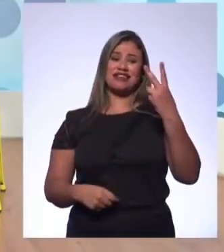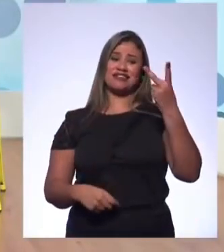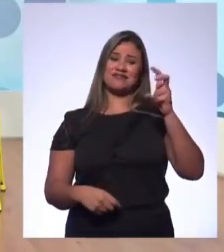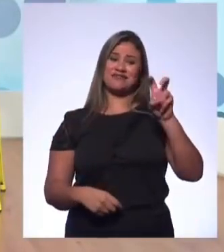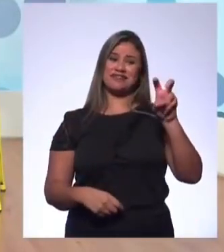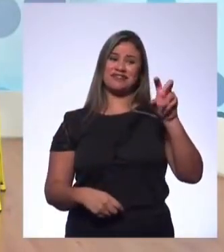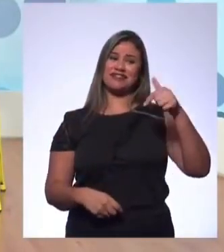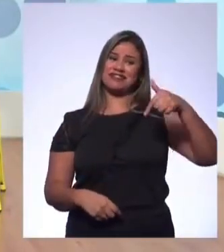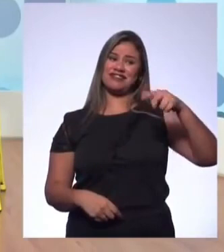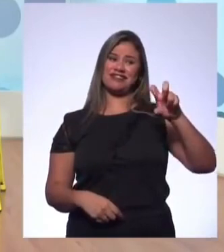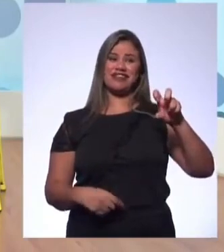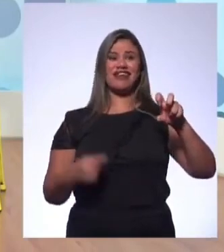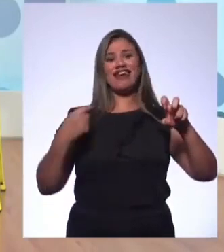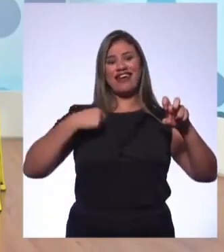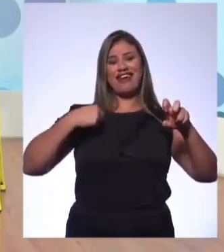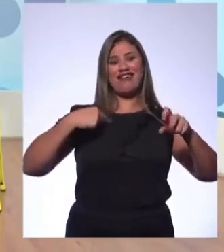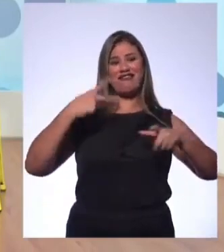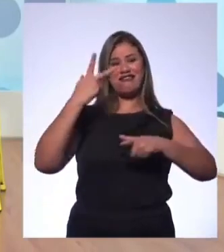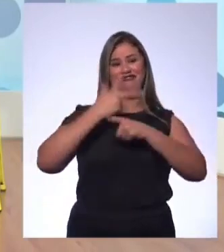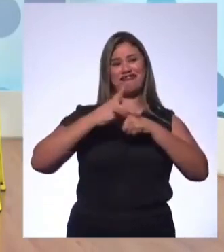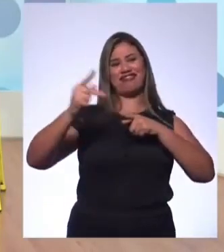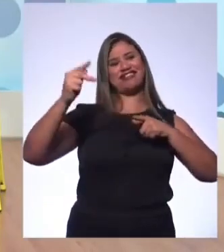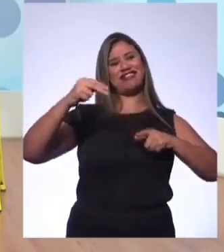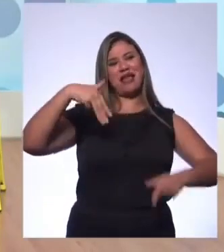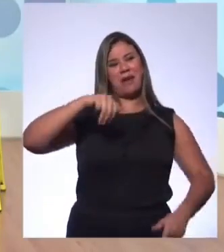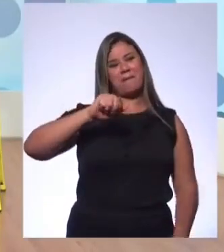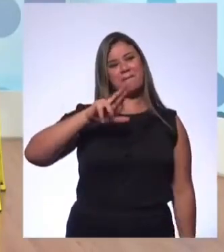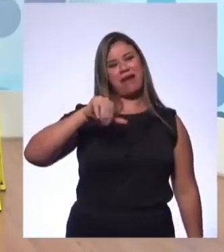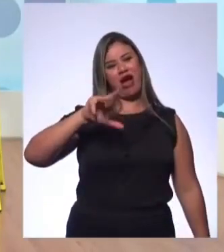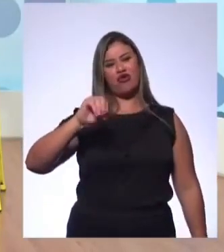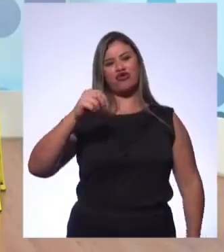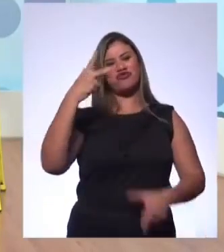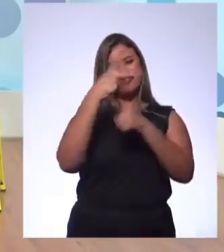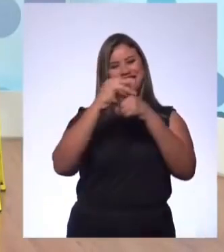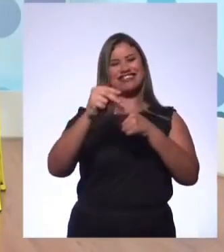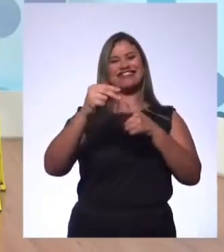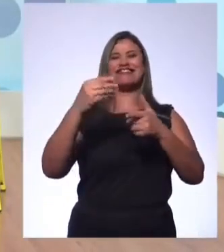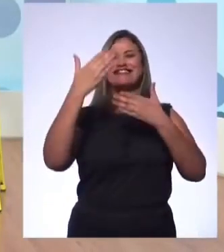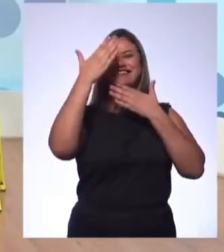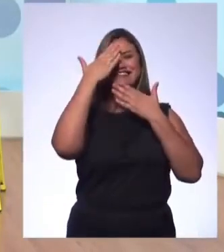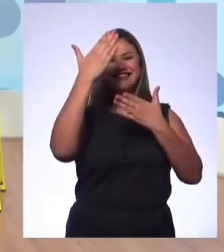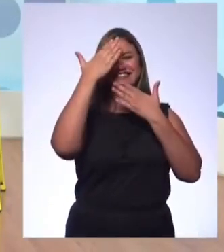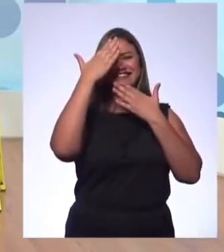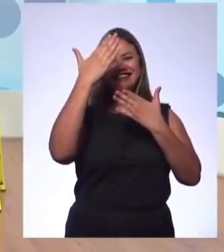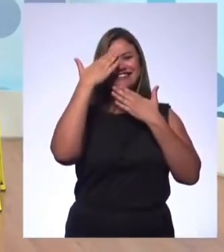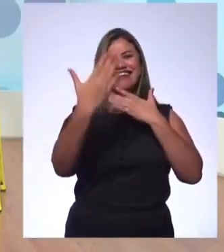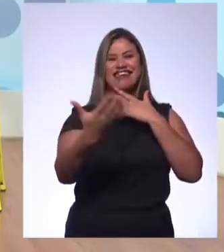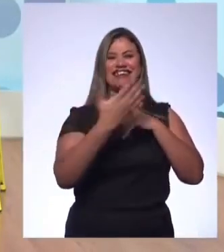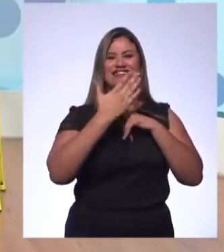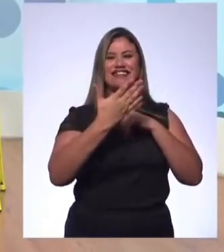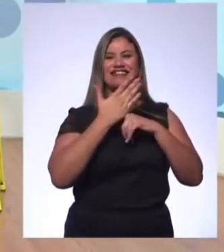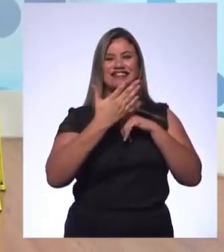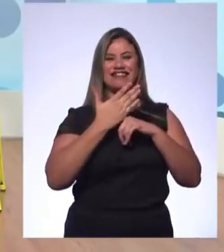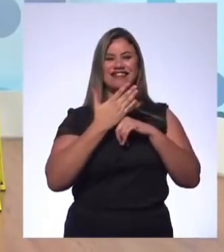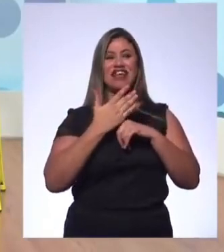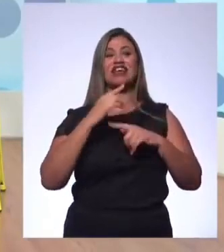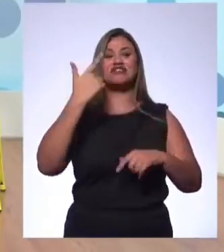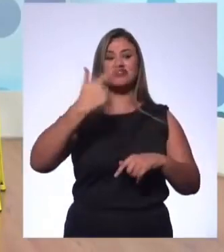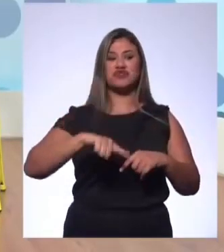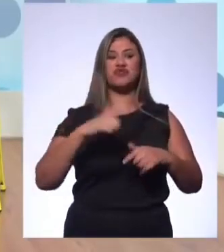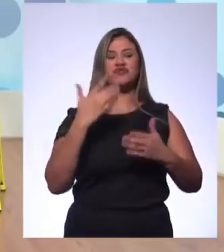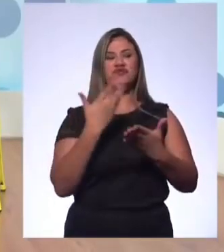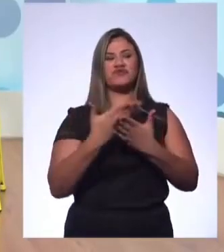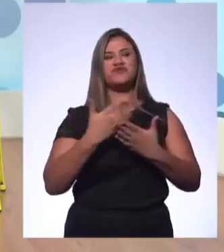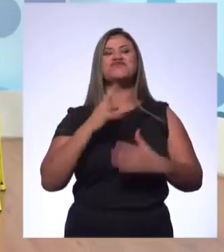25. 75. Não perdi tão feio. Então, beleza, valeu, perdi gente. tão feio, até que Muito foi bom. obrigado pela ajuda, valeu. Vamos para a próxima parte.